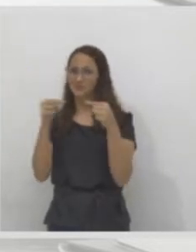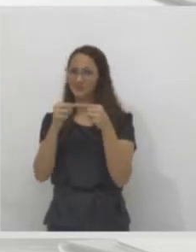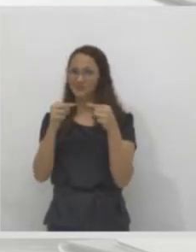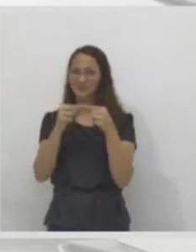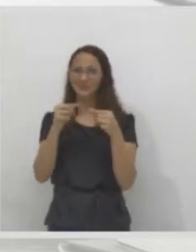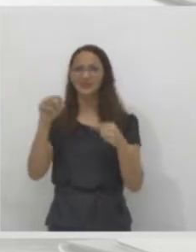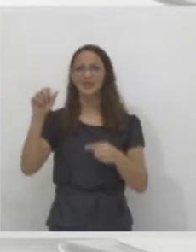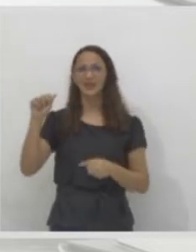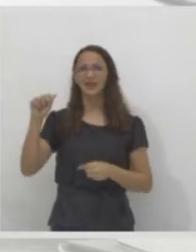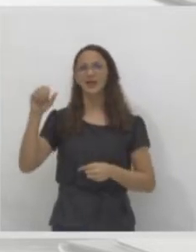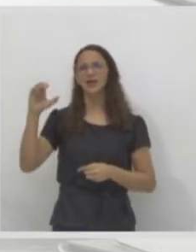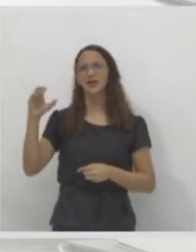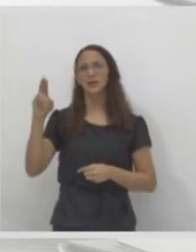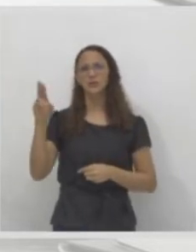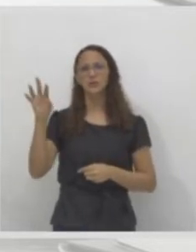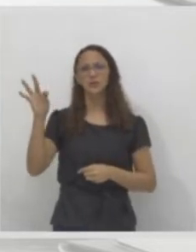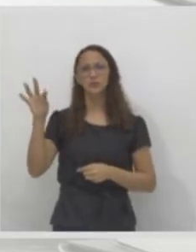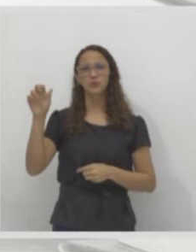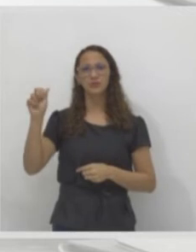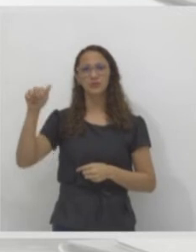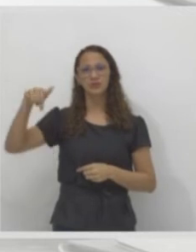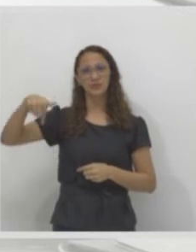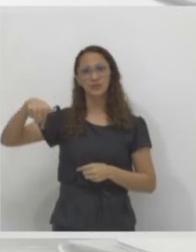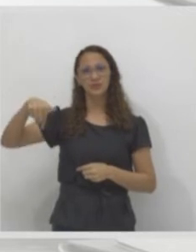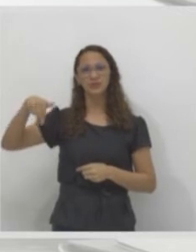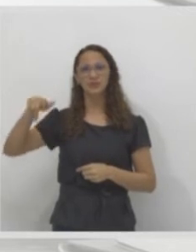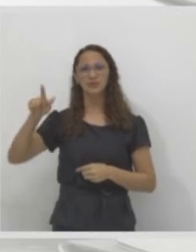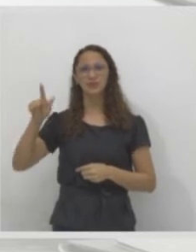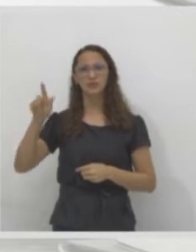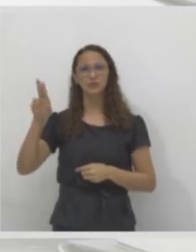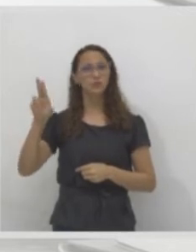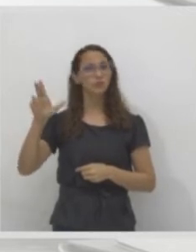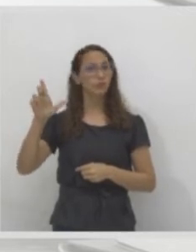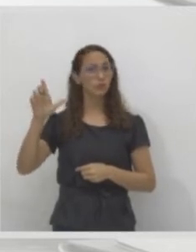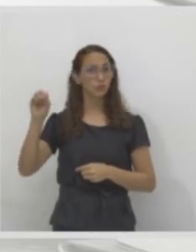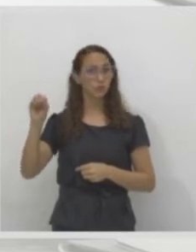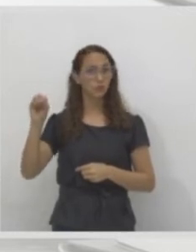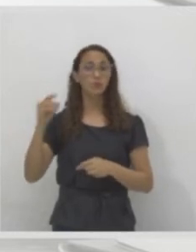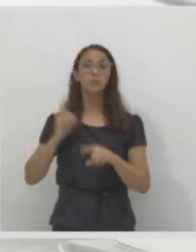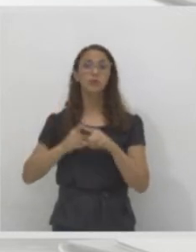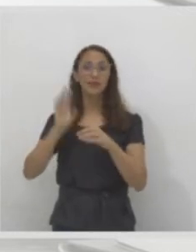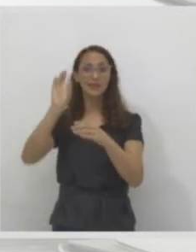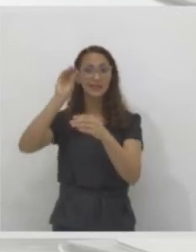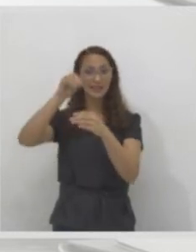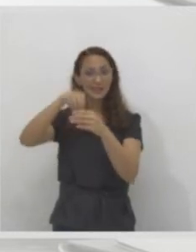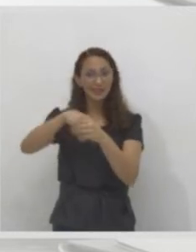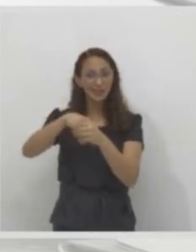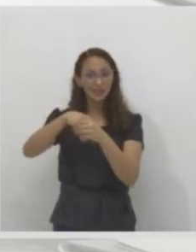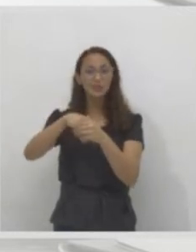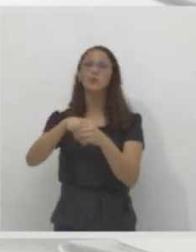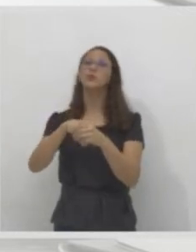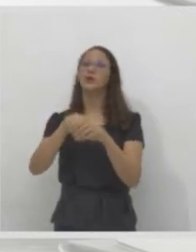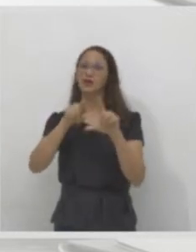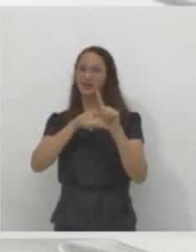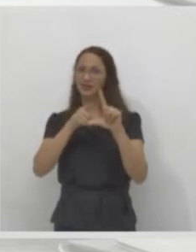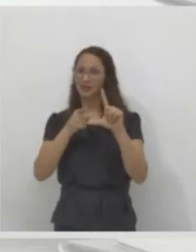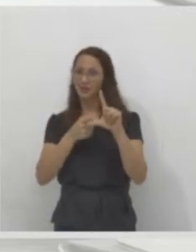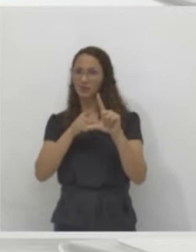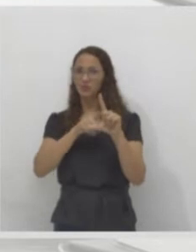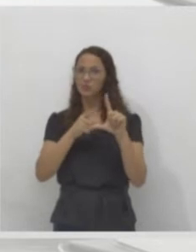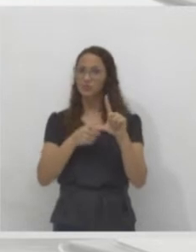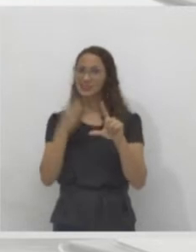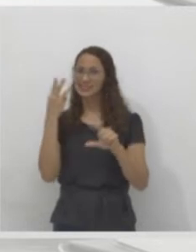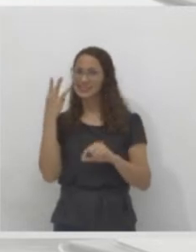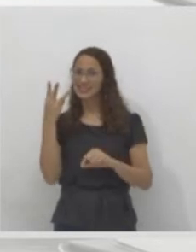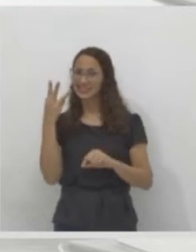acutângulo, porque ele tem três ângulos internos agudos, ok? Então,